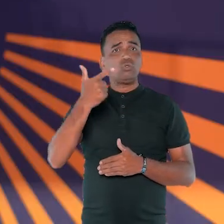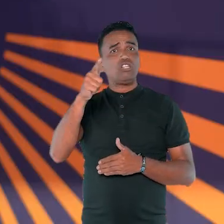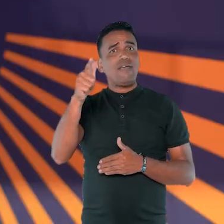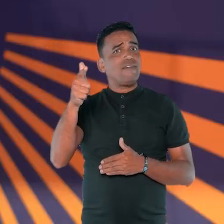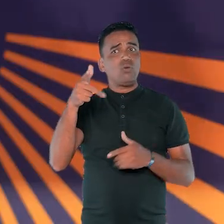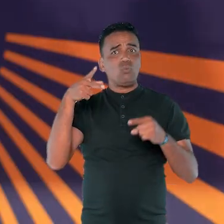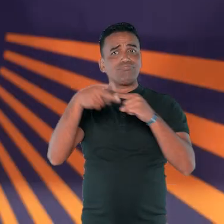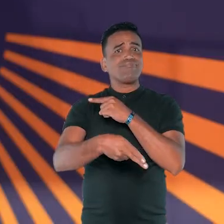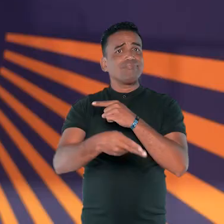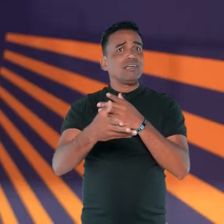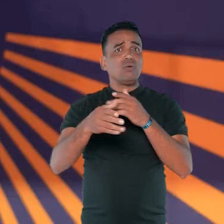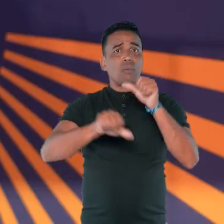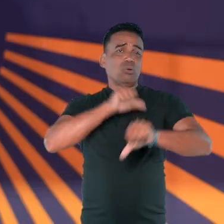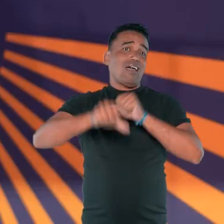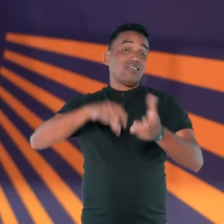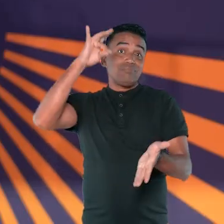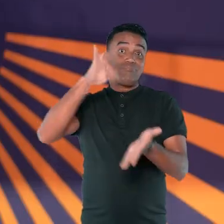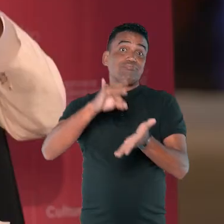ruptura de fato, né?